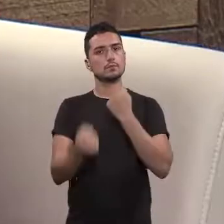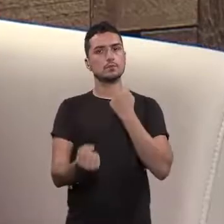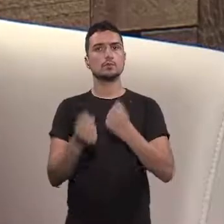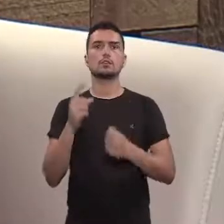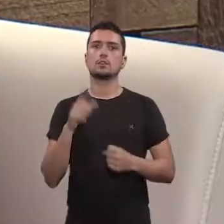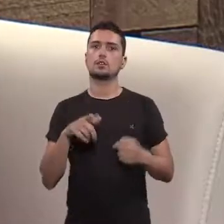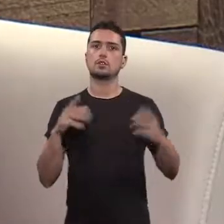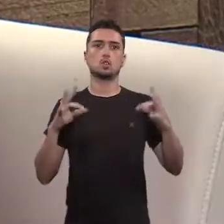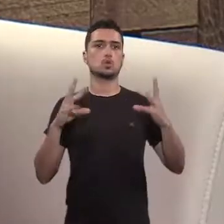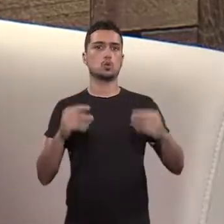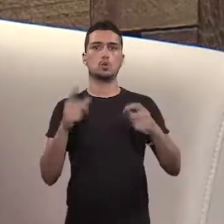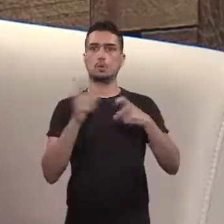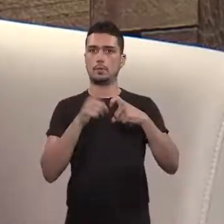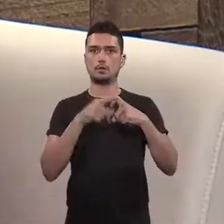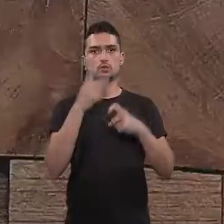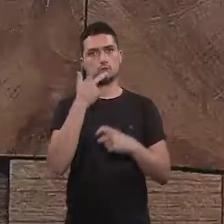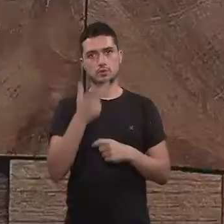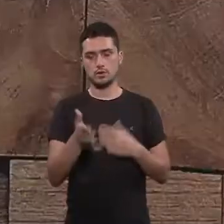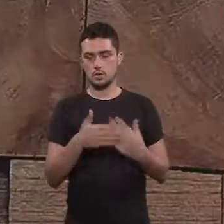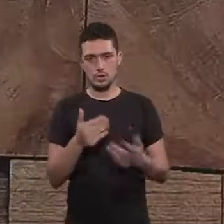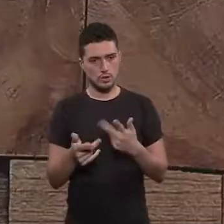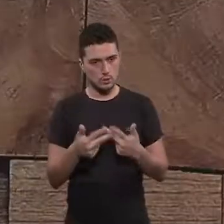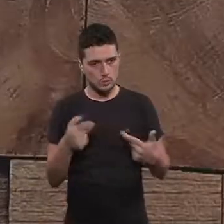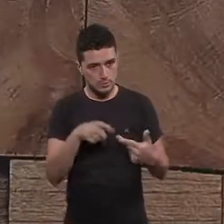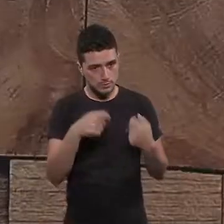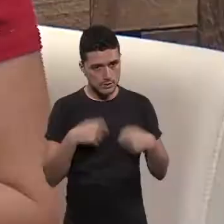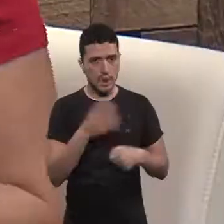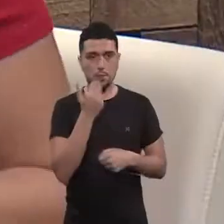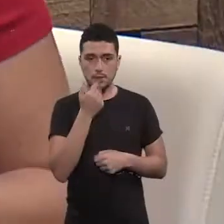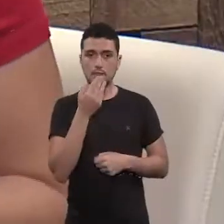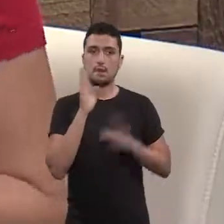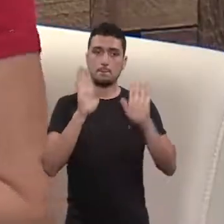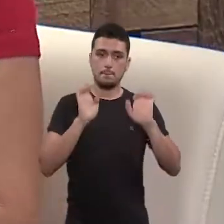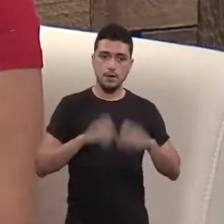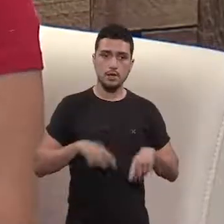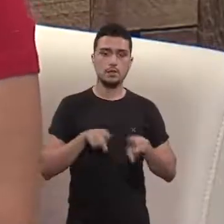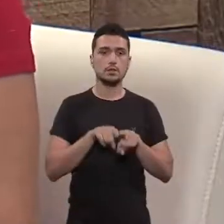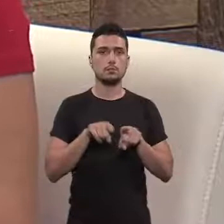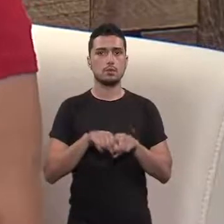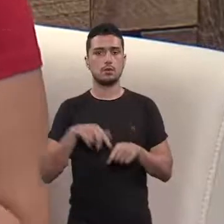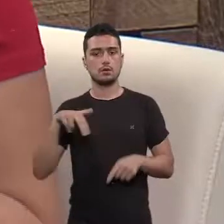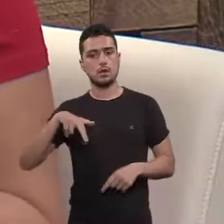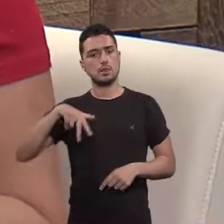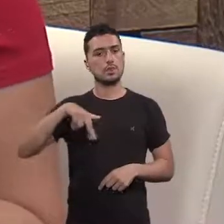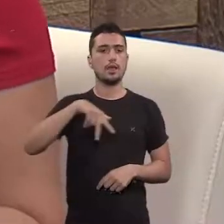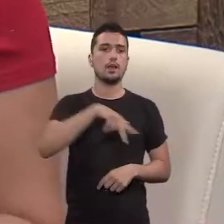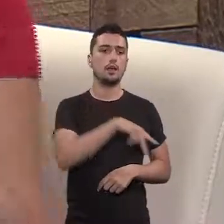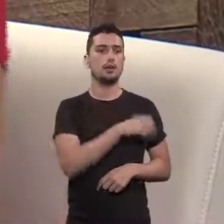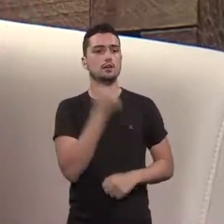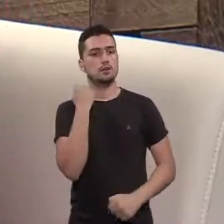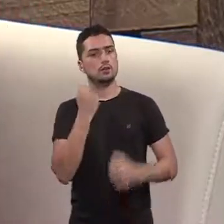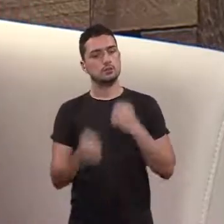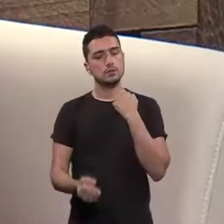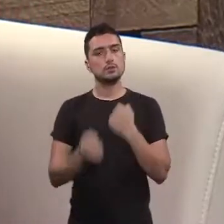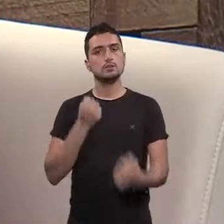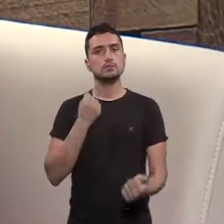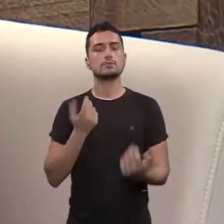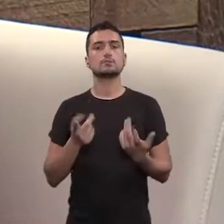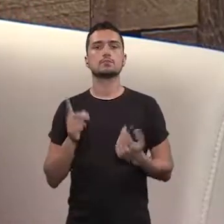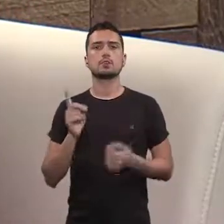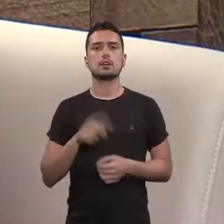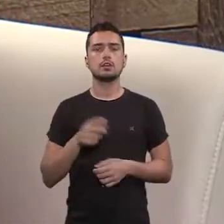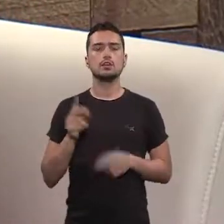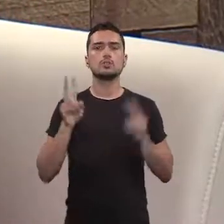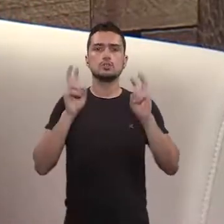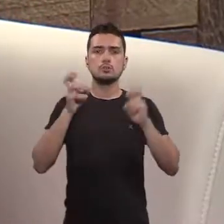é recomendado por todos os médicos para qualquer coisa. Isso também é parte desse pensamento